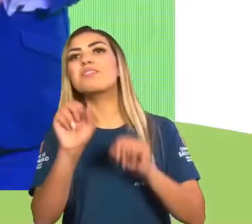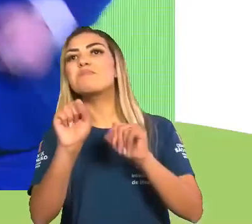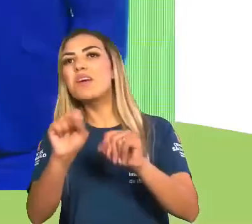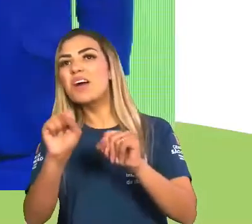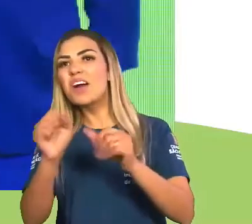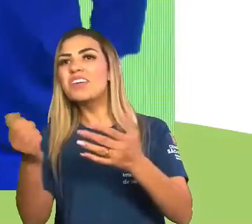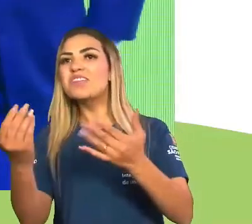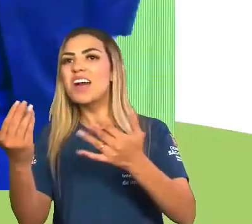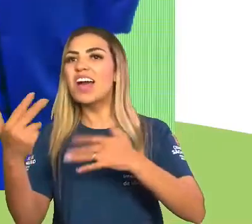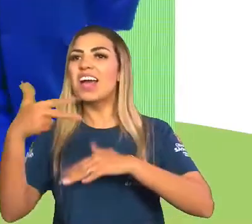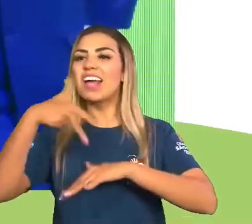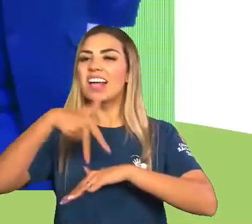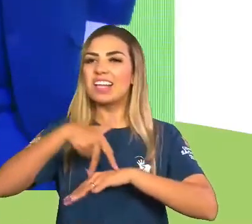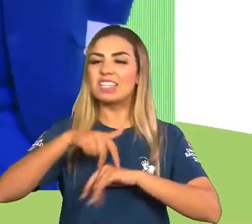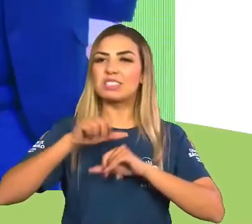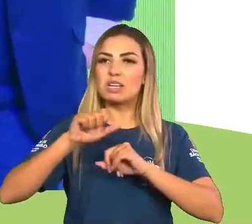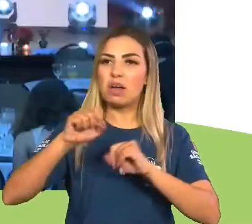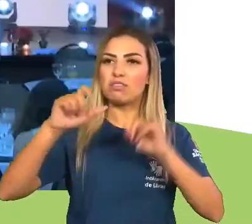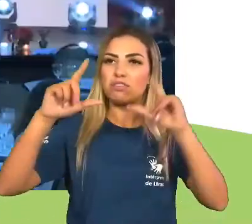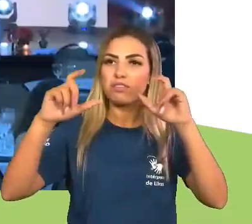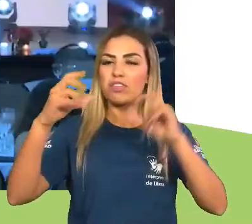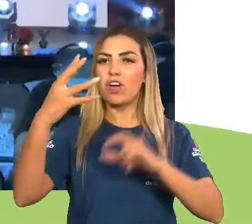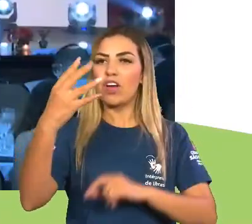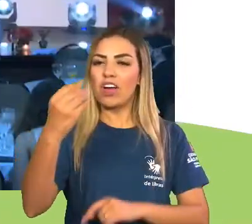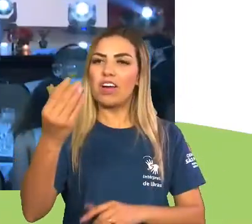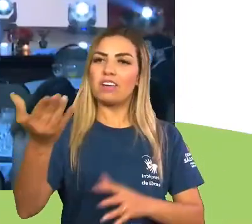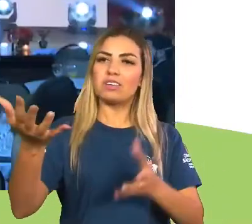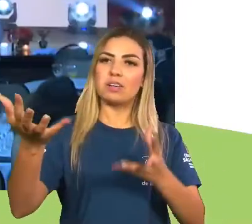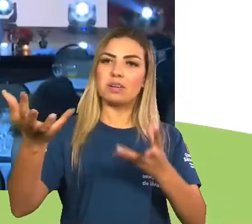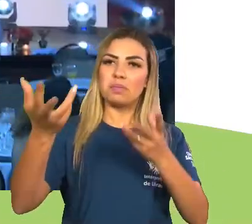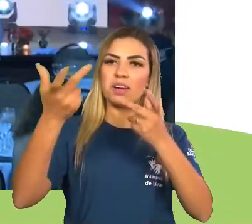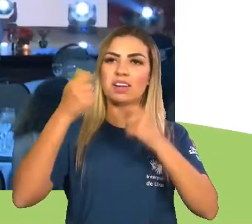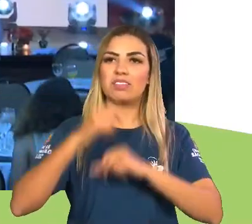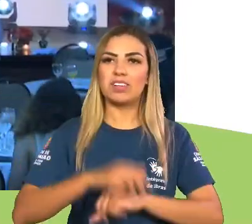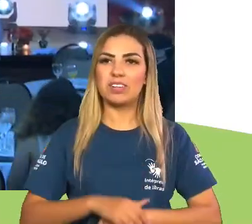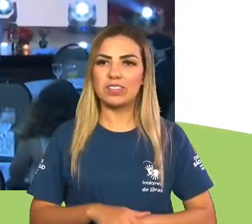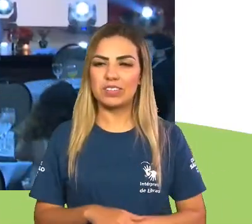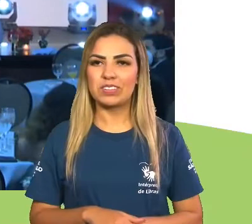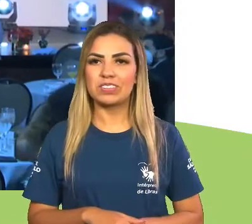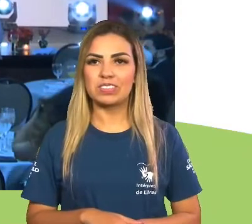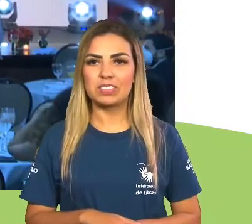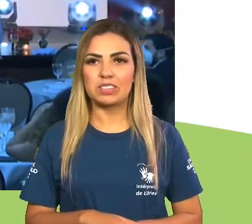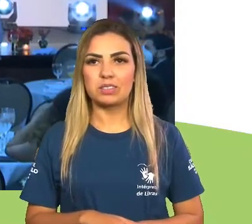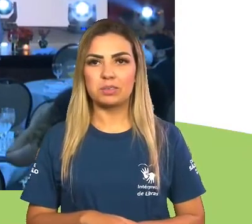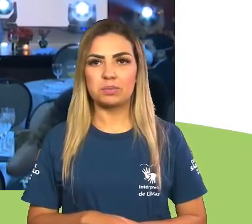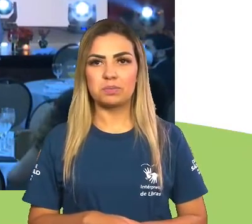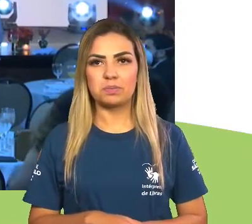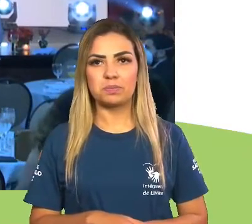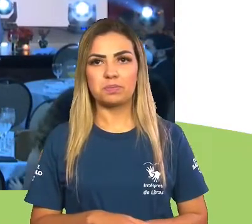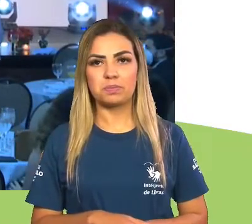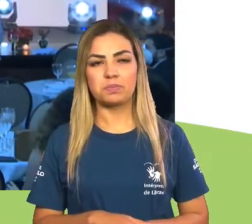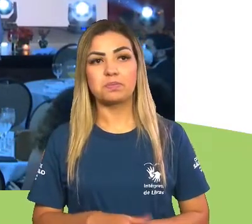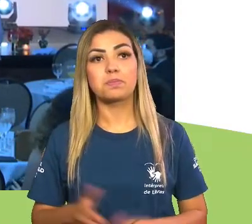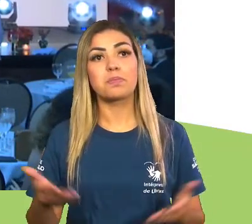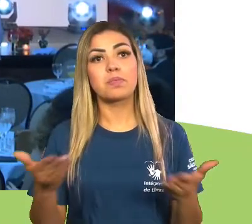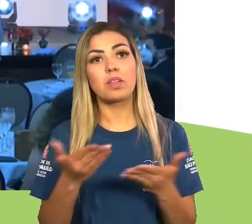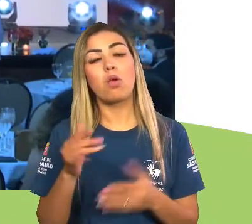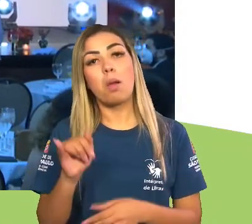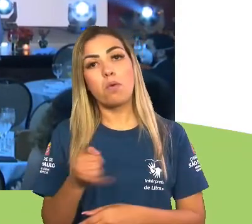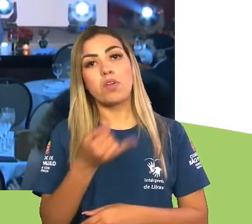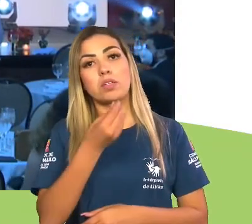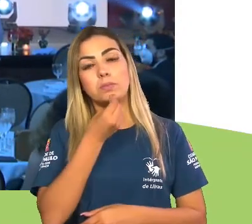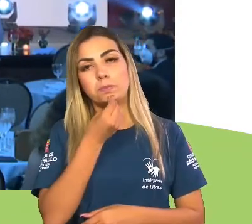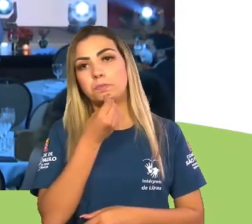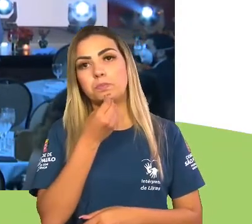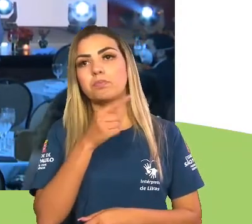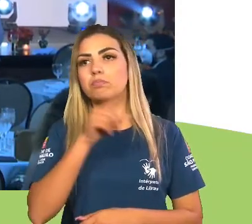Dona Judete e seu Luiz. Essenciais para esse evento. E ó, eu quero aproveitar enquanto o pessoal